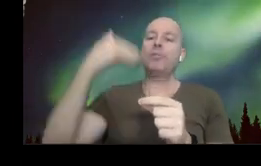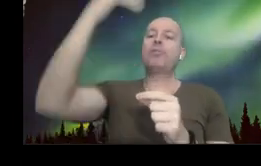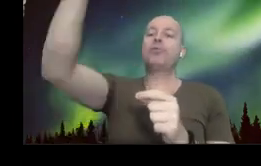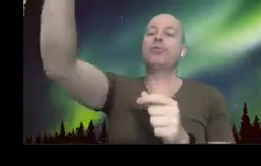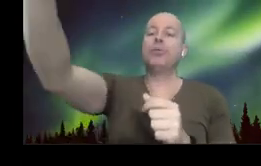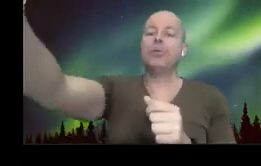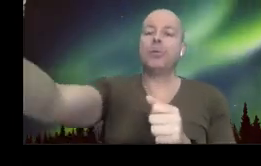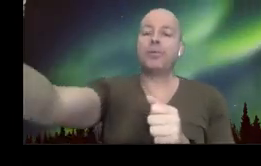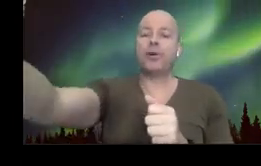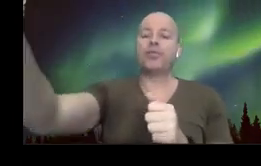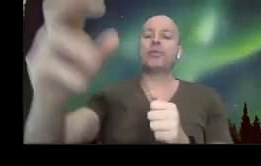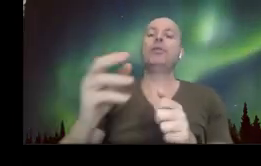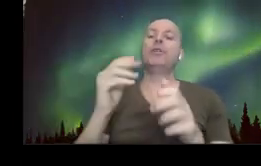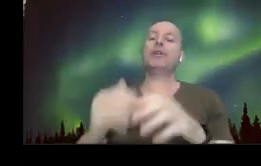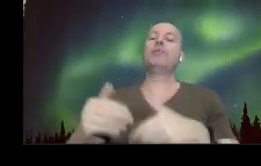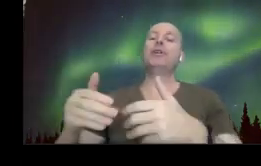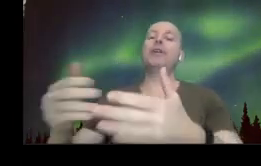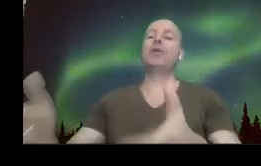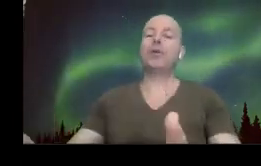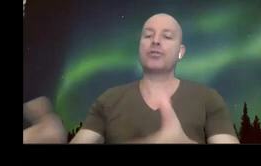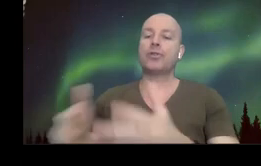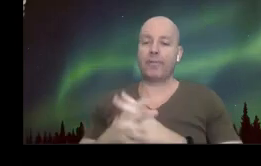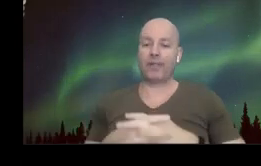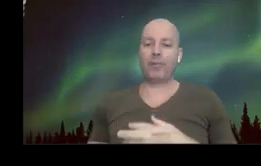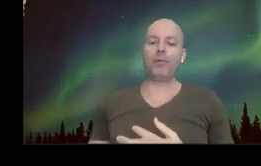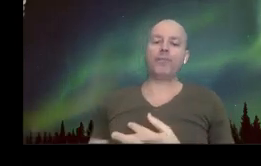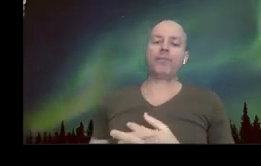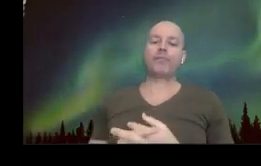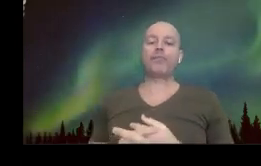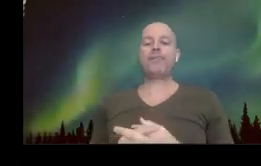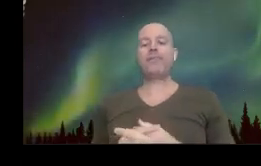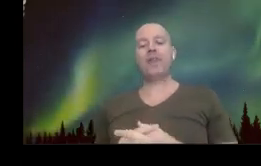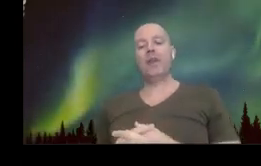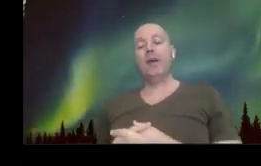e ele te dá um impulso para o próximo. Trampolim ecológico, tá bom?